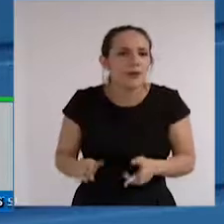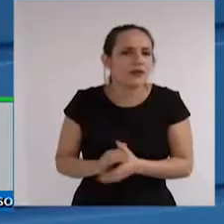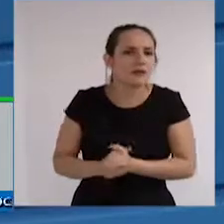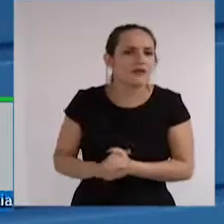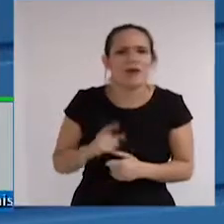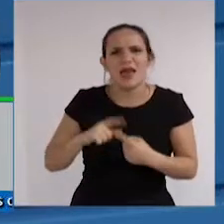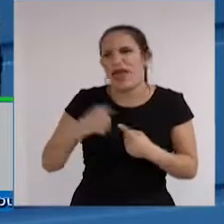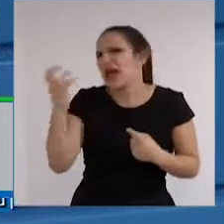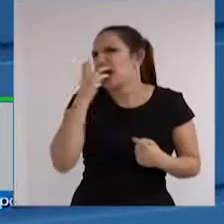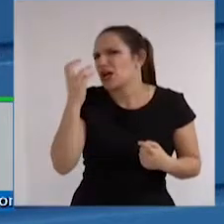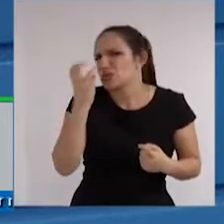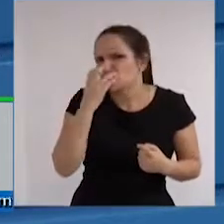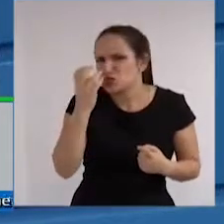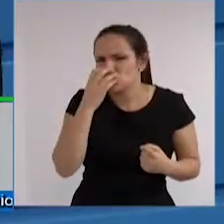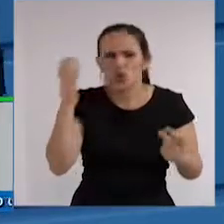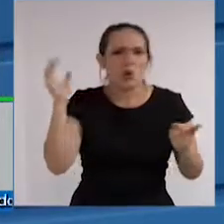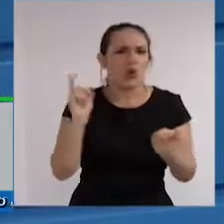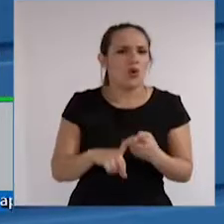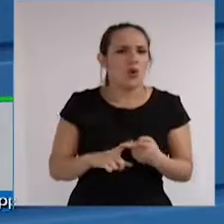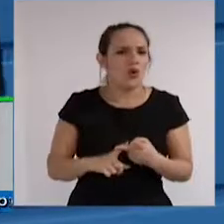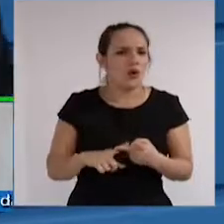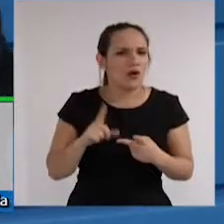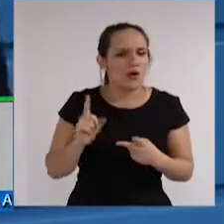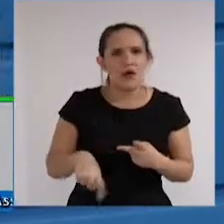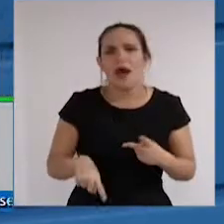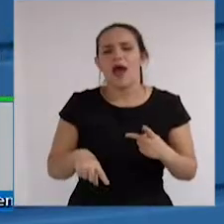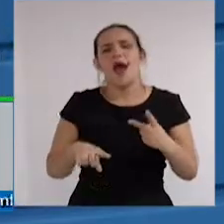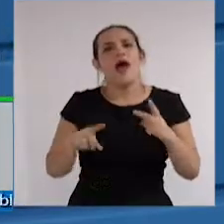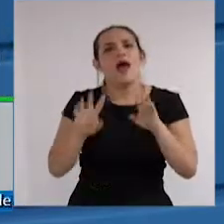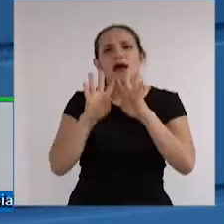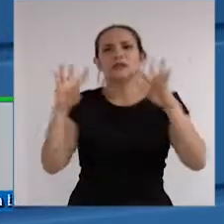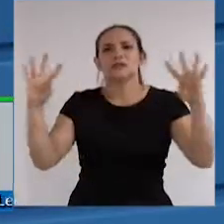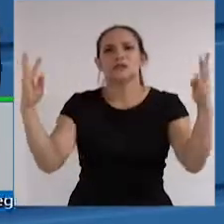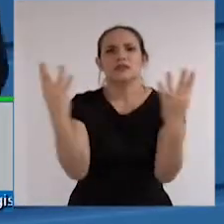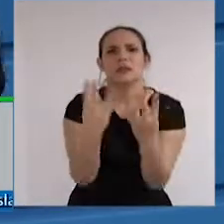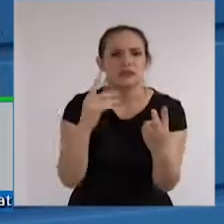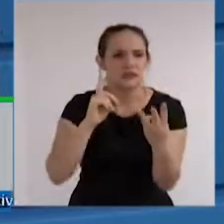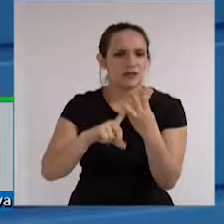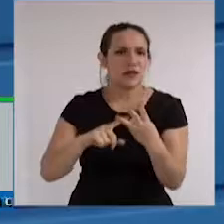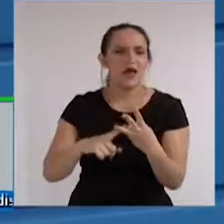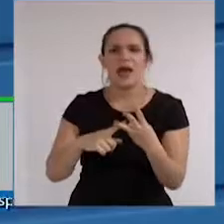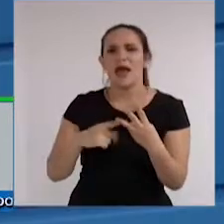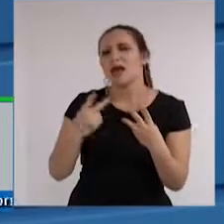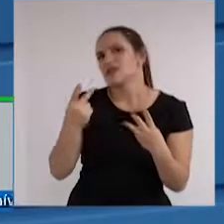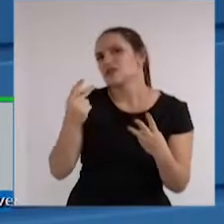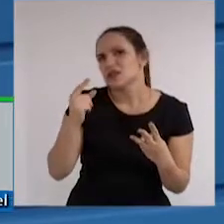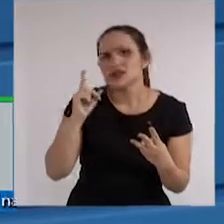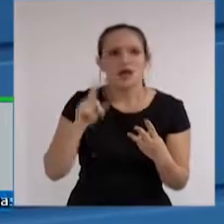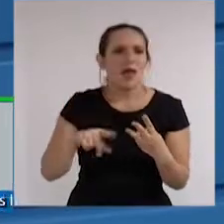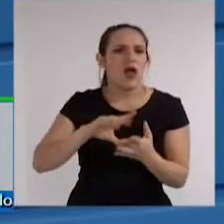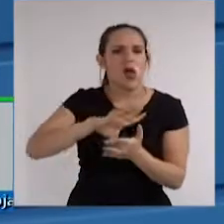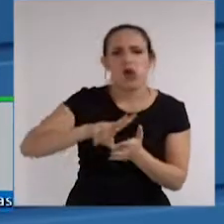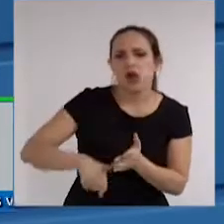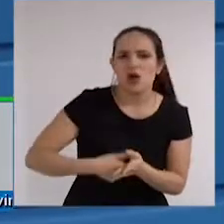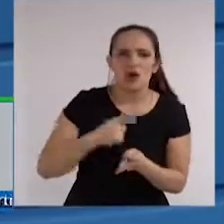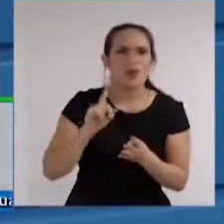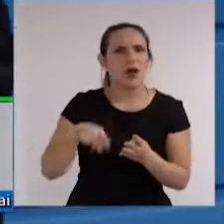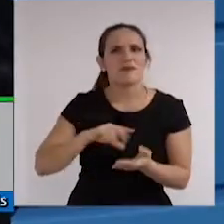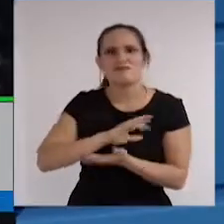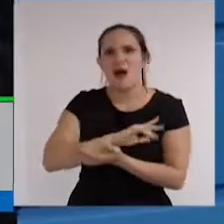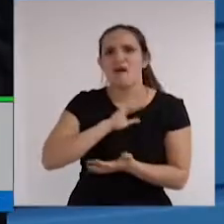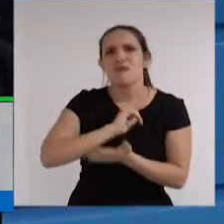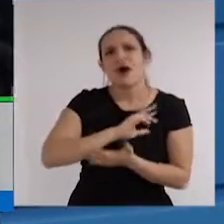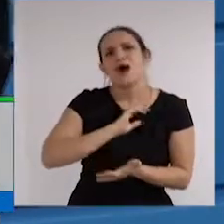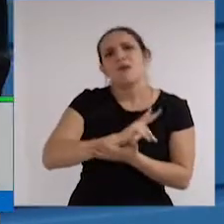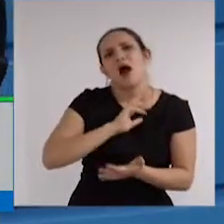cachorro, é cerca elétrica, é controle eletrônico, é sequestro de filho seu, é pedindo dinheiro, é roubo de carga. Então